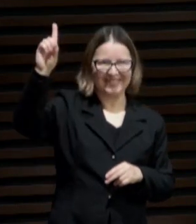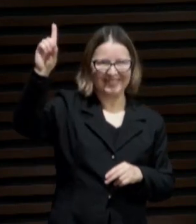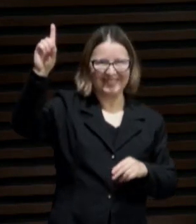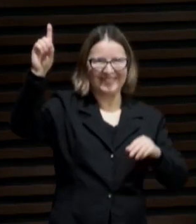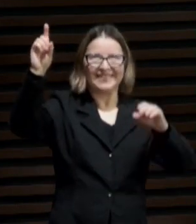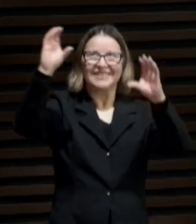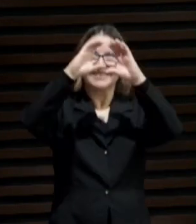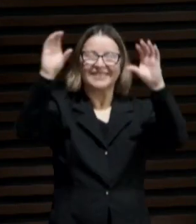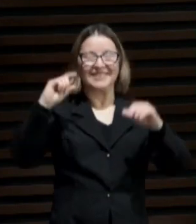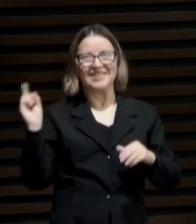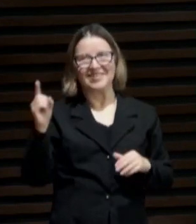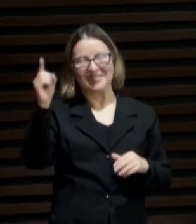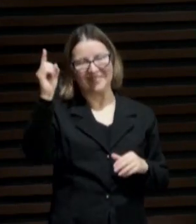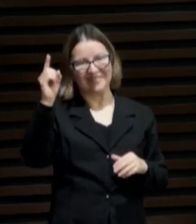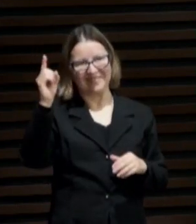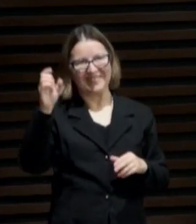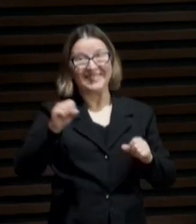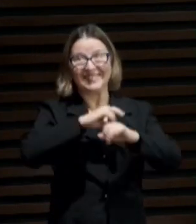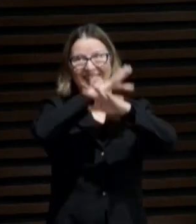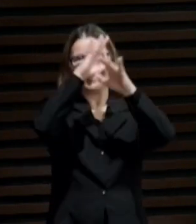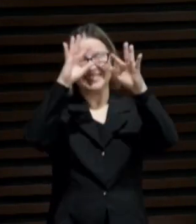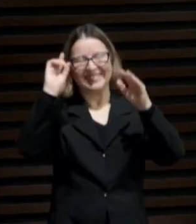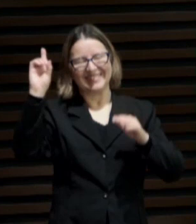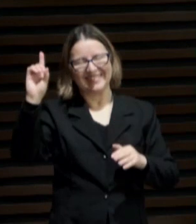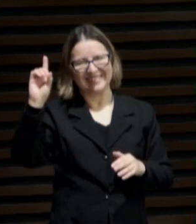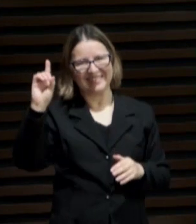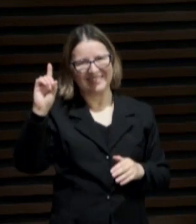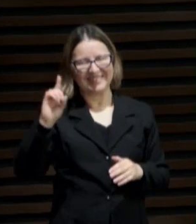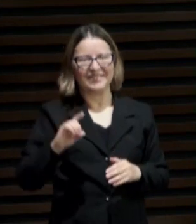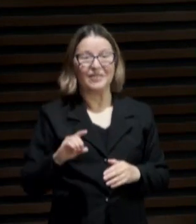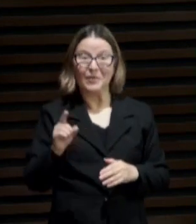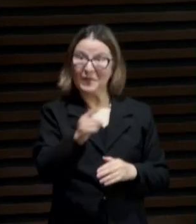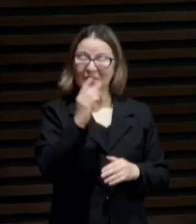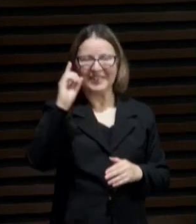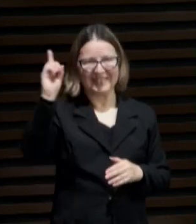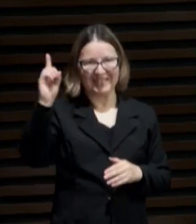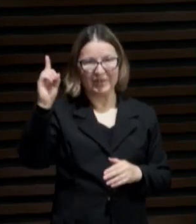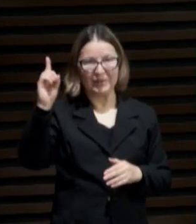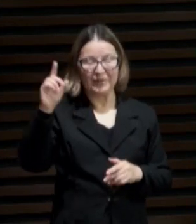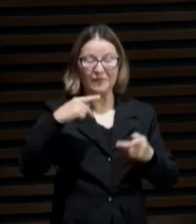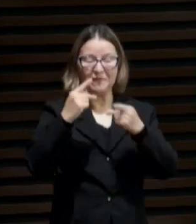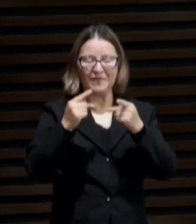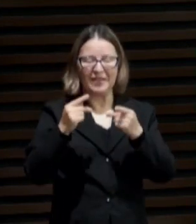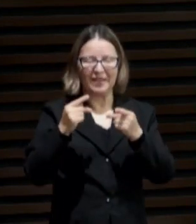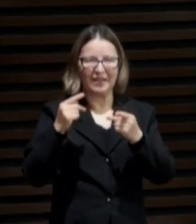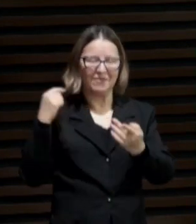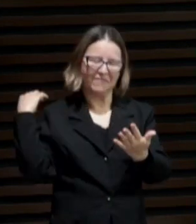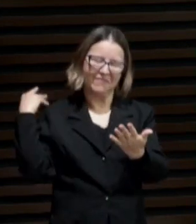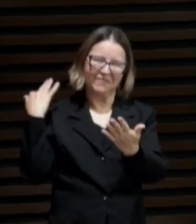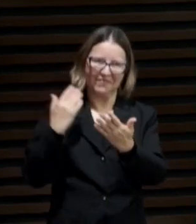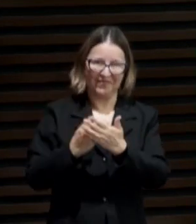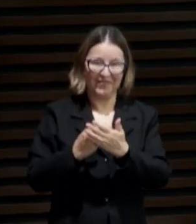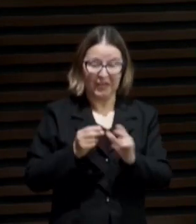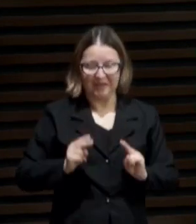nas alturas. Glória a Deus. Nosso Deus é um Deus que fala desde o princípio e